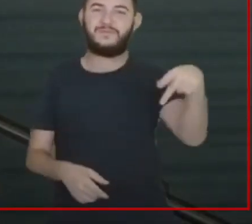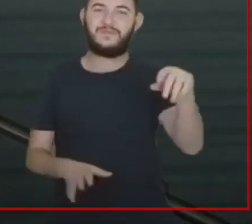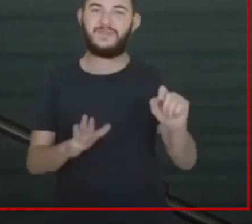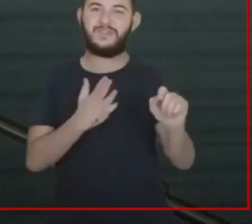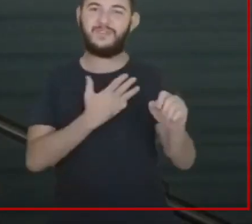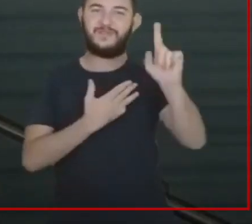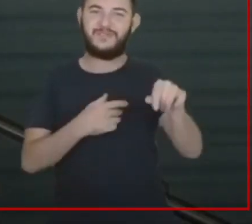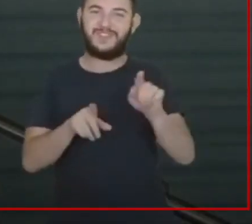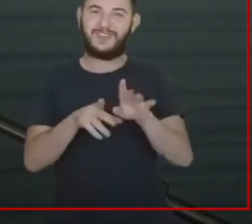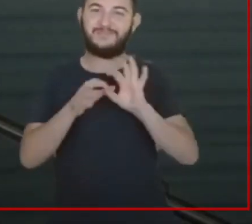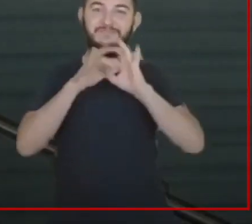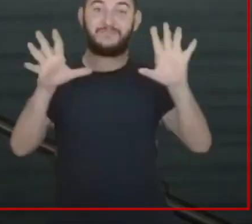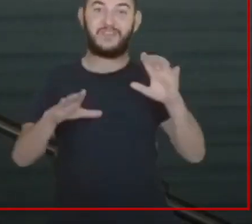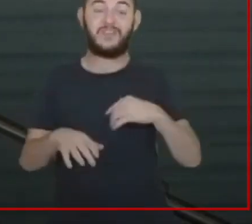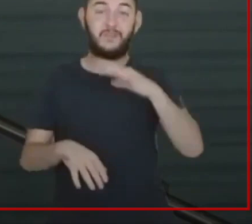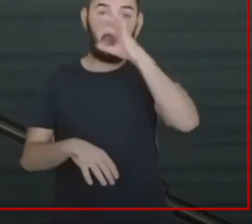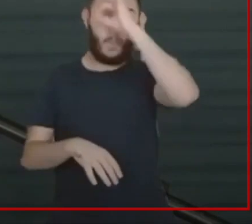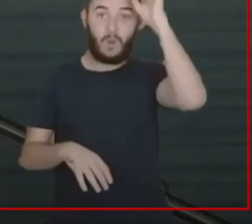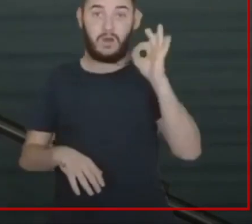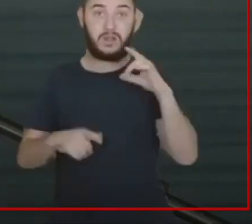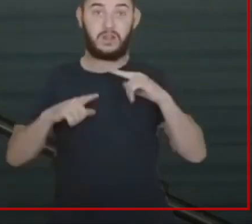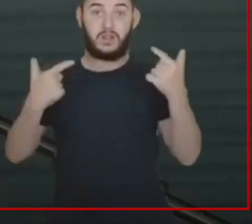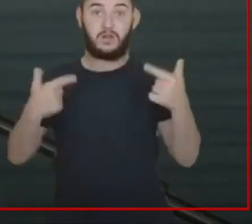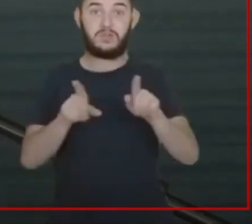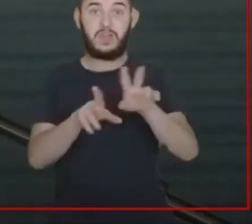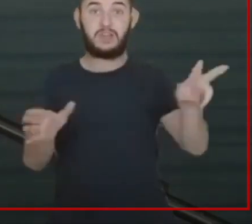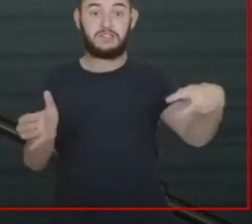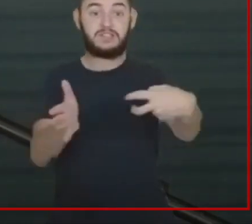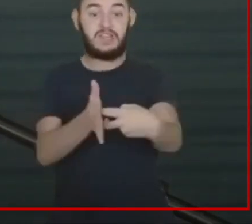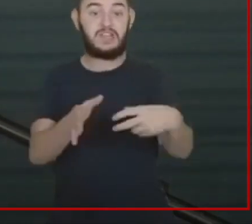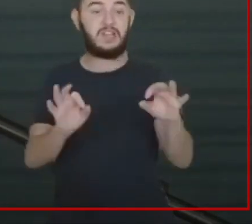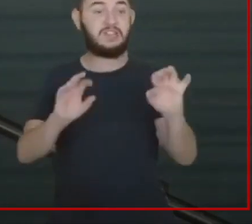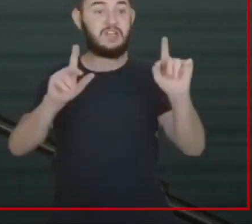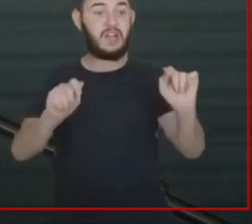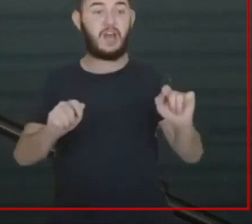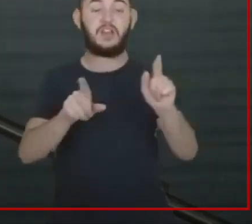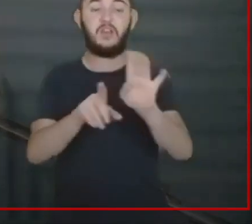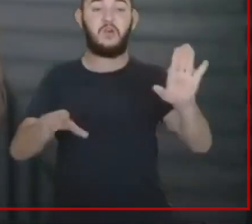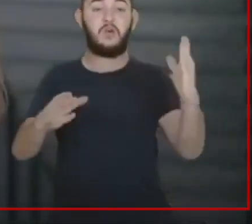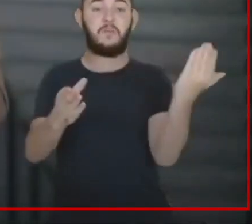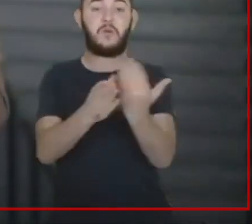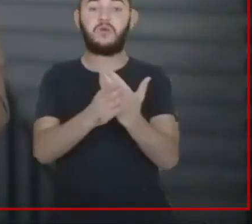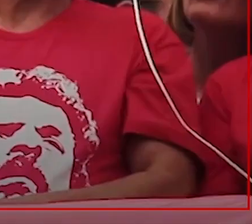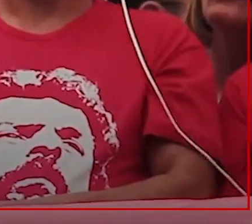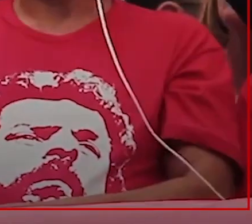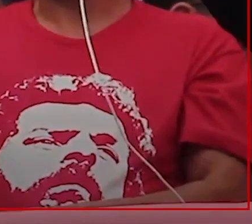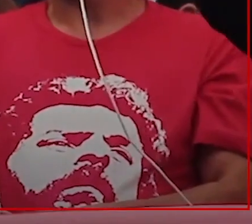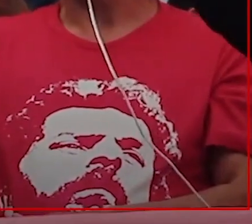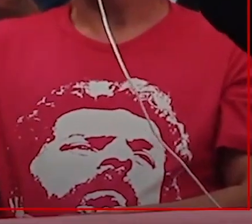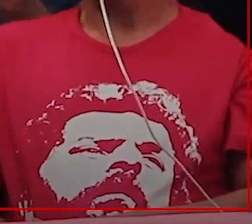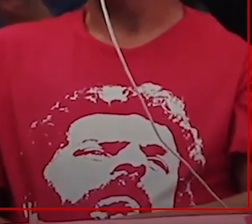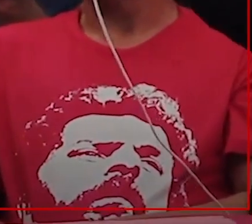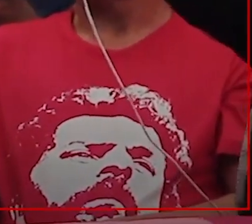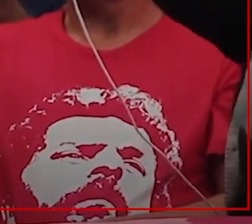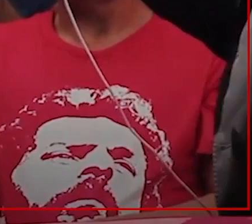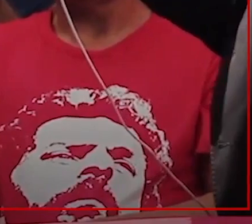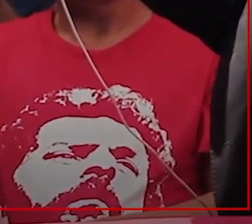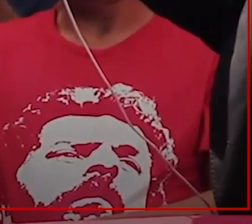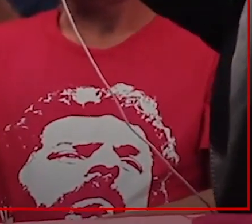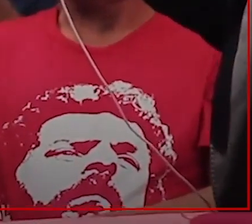nenhuma sentença penal transitada em julgado contra o presidente Lula. Nenhuma. Os